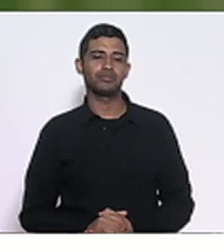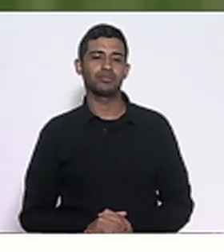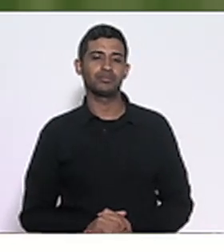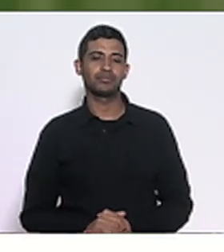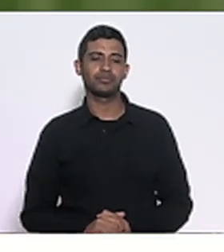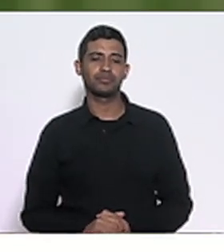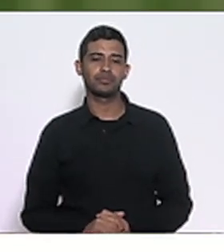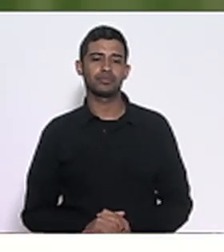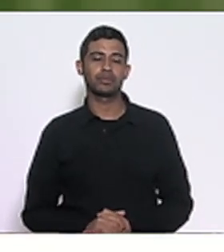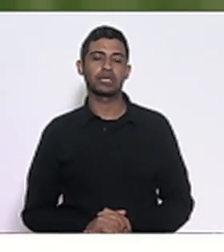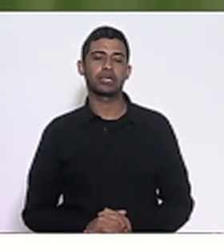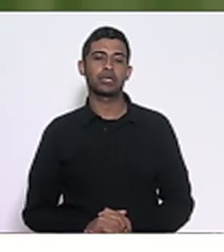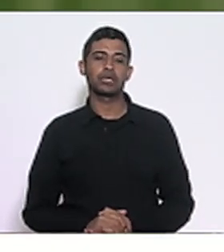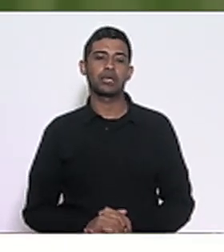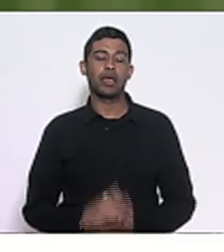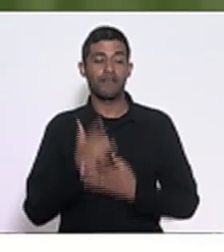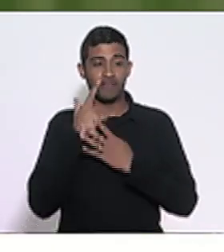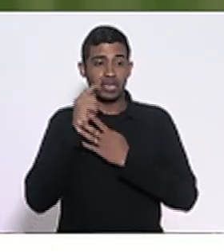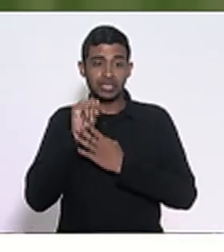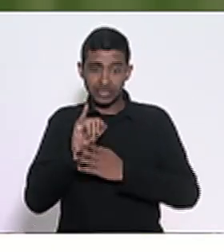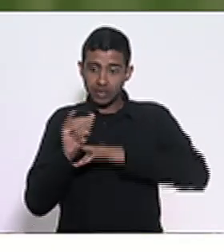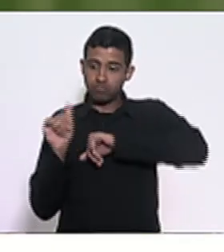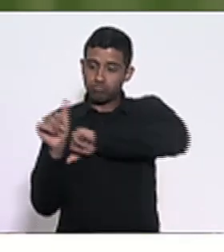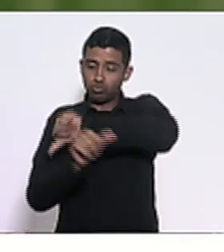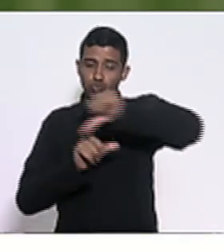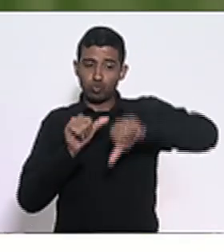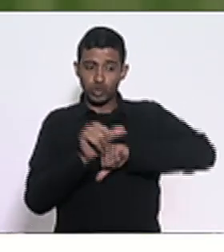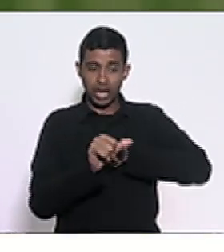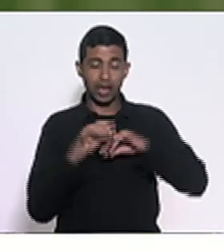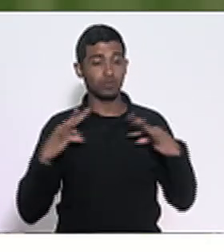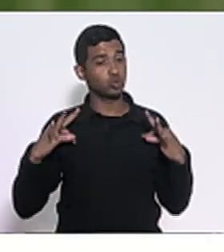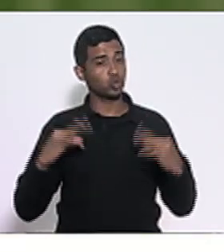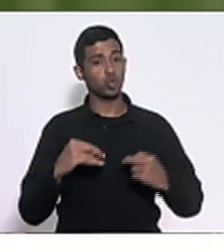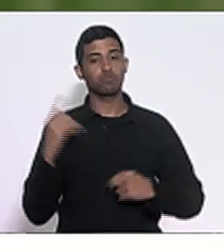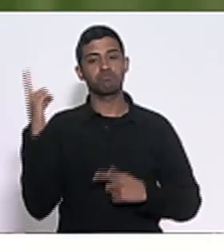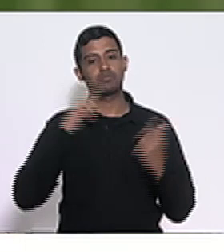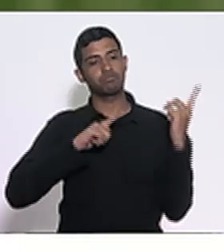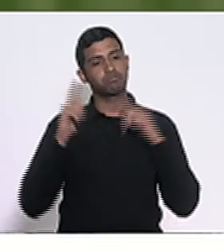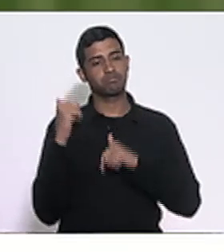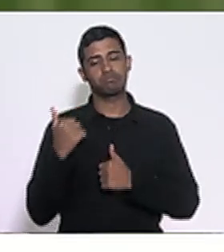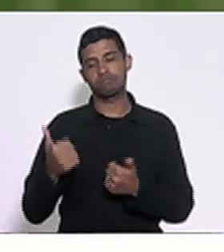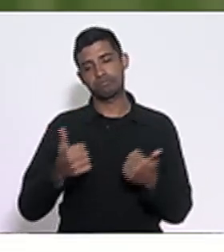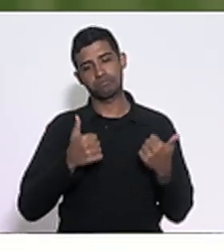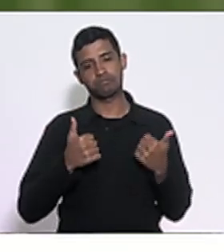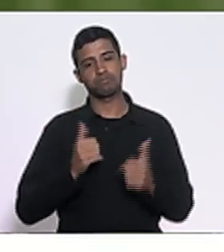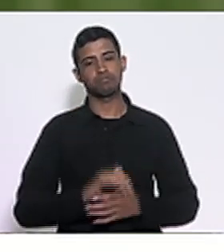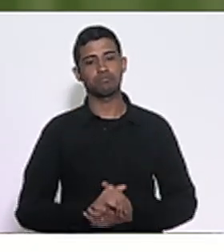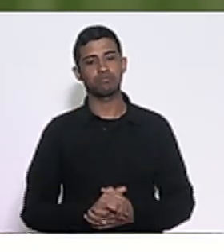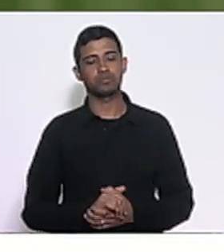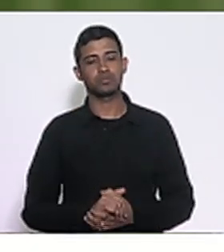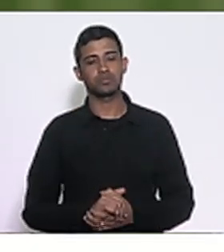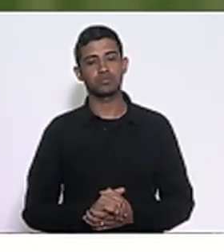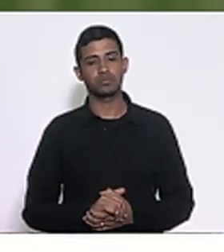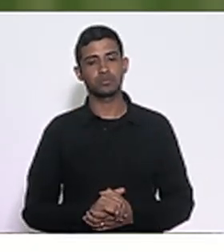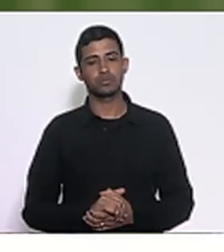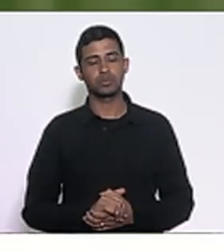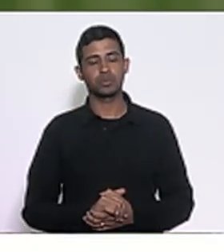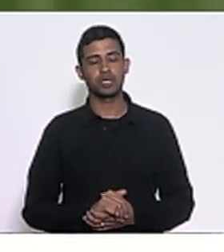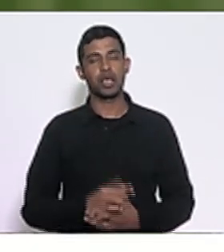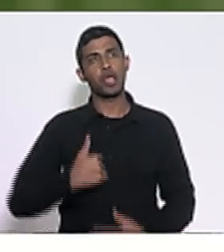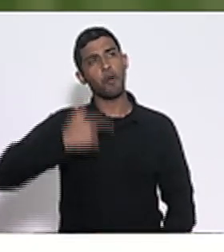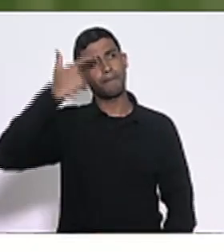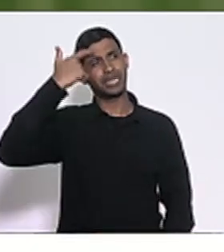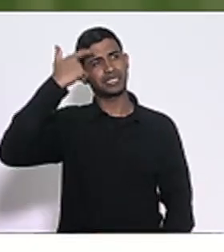se convergir, todo mundo ganha. Entendeu? Inclusive aquele que se vê como um possível